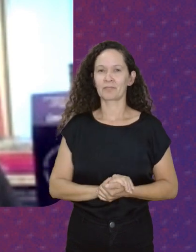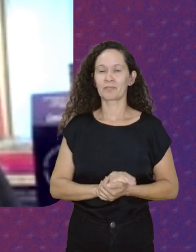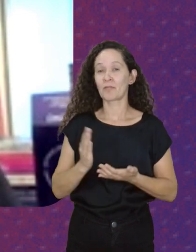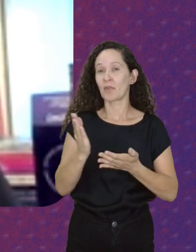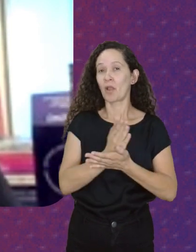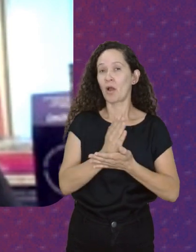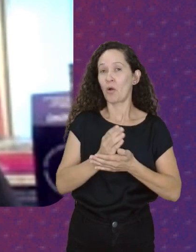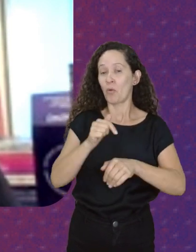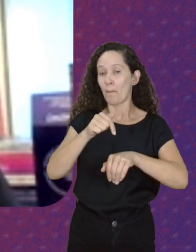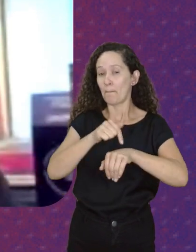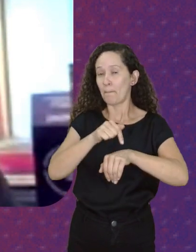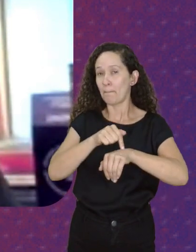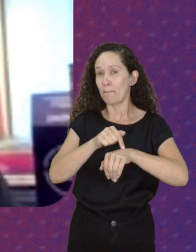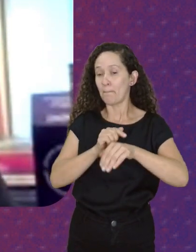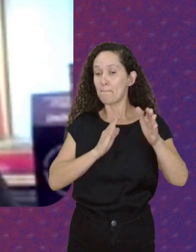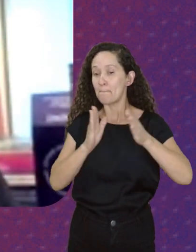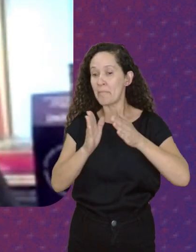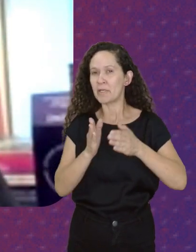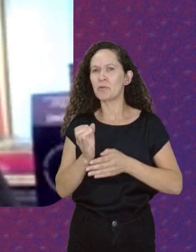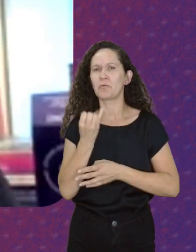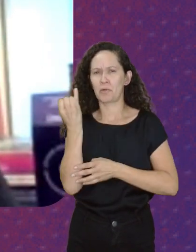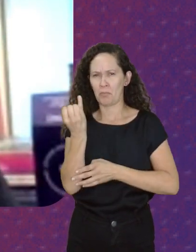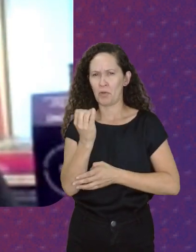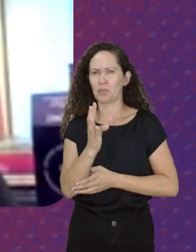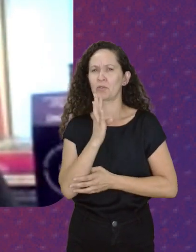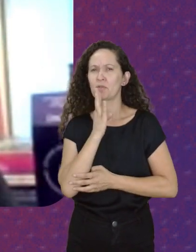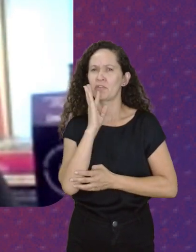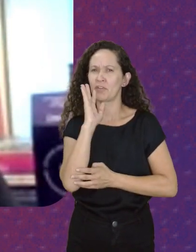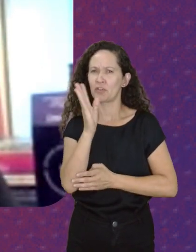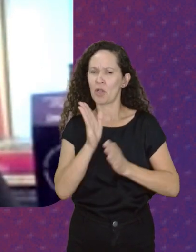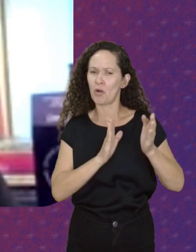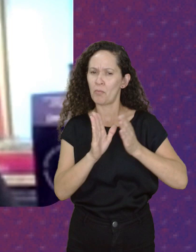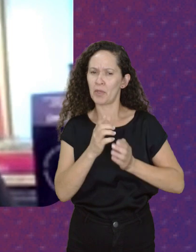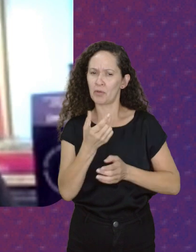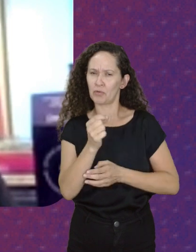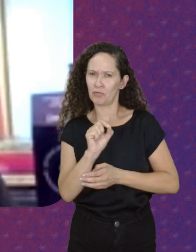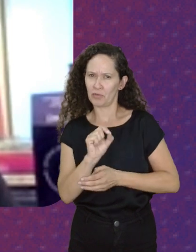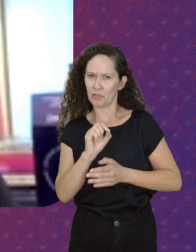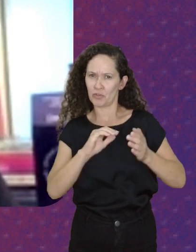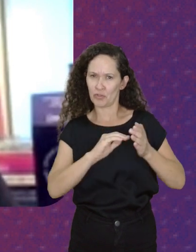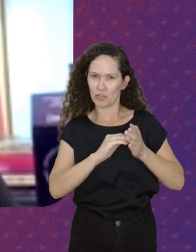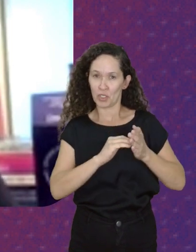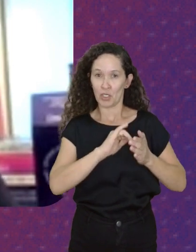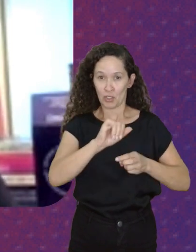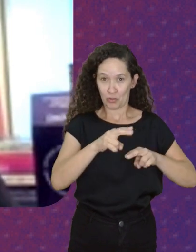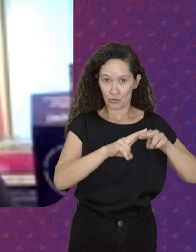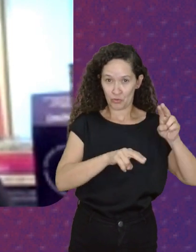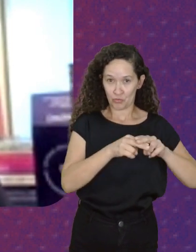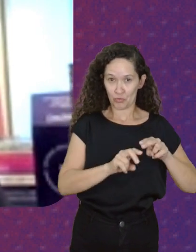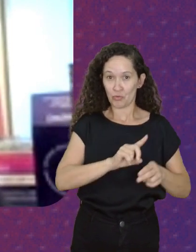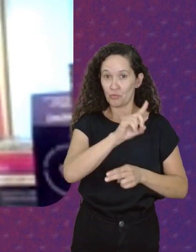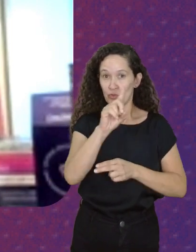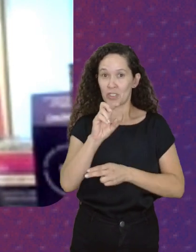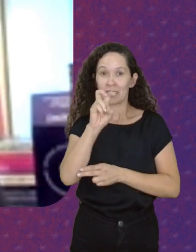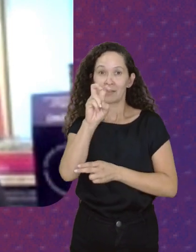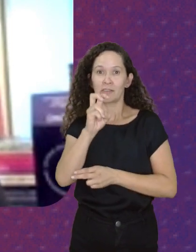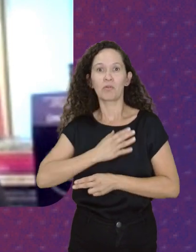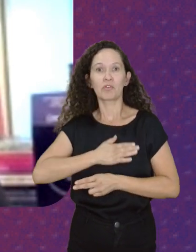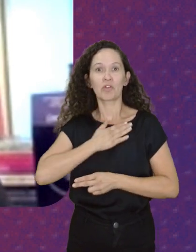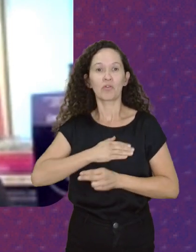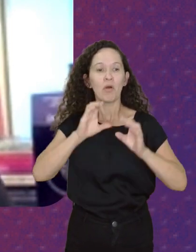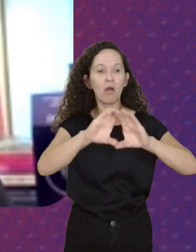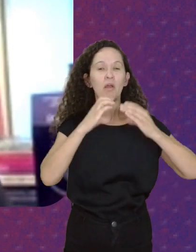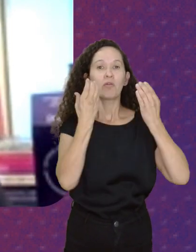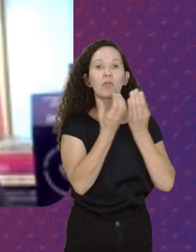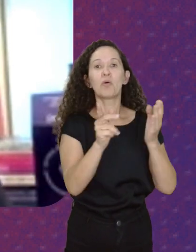alguns prazos, acho que é importante que vocês já conheçam. Entre dia 20 de julho e dia 5 de agosto vão acontecer as convenções